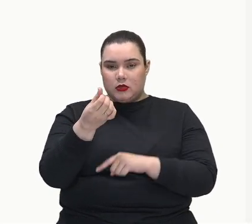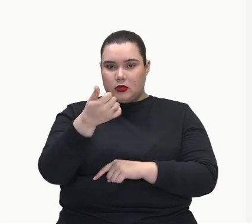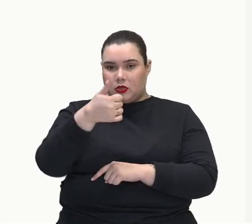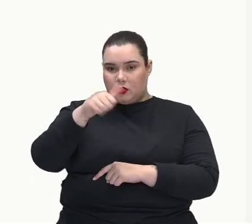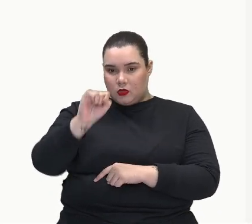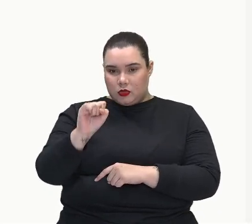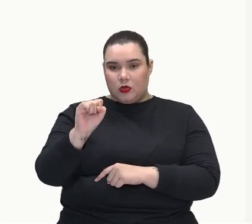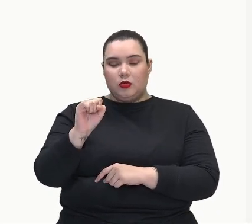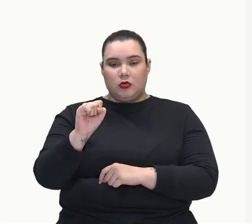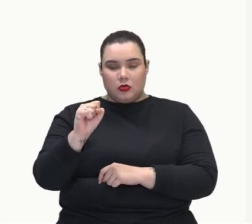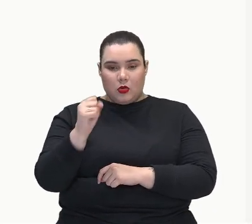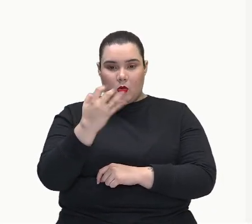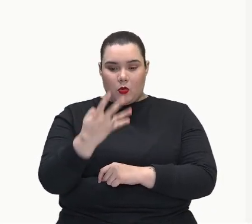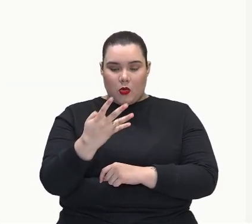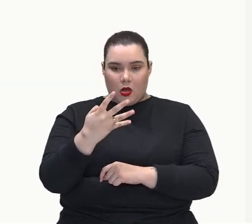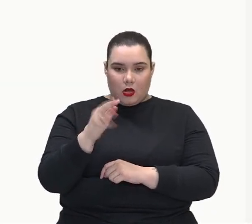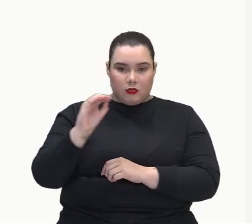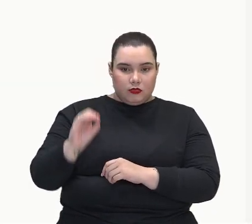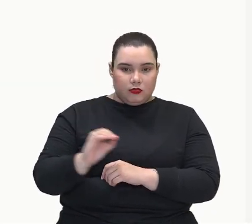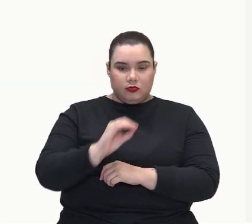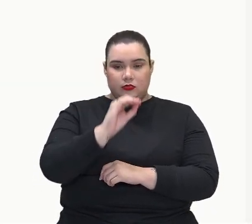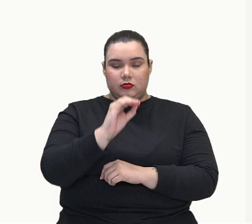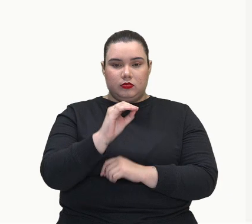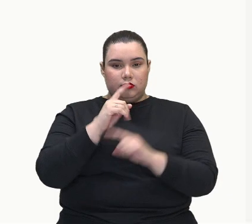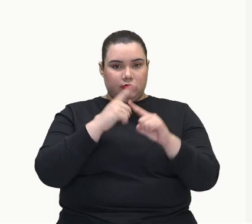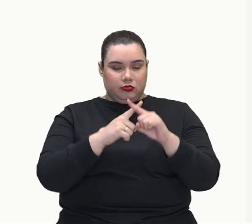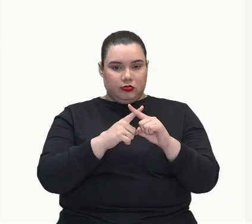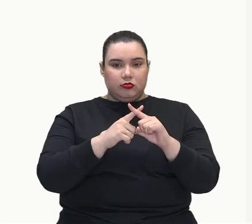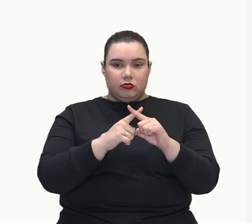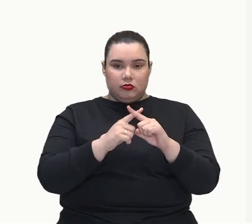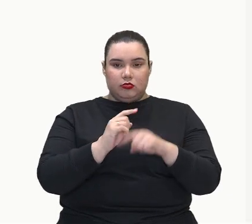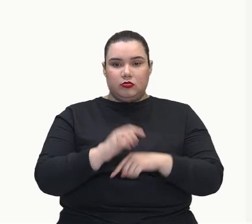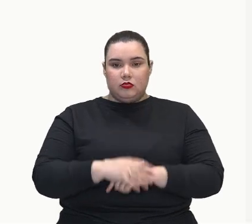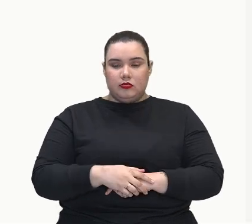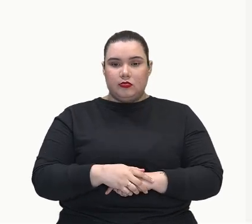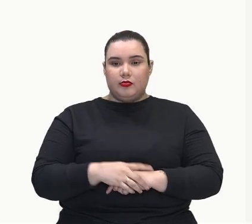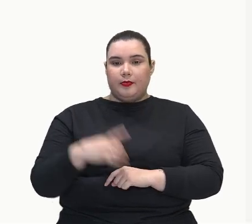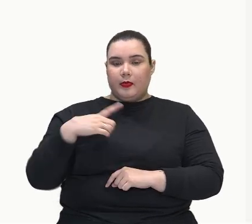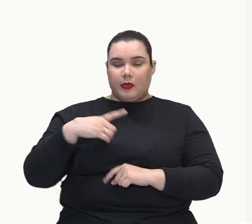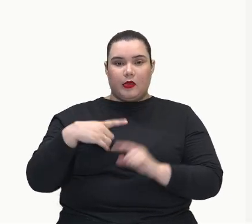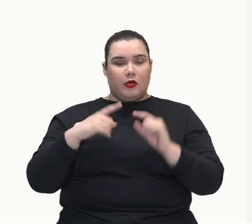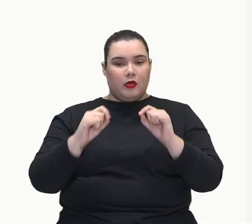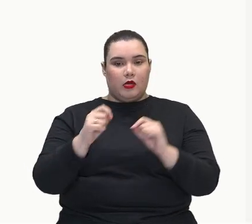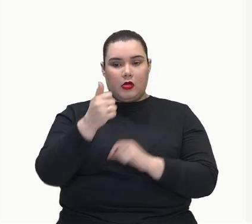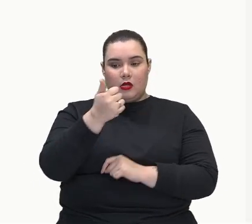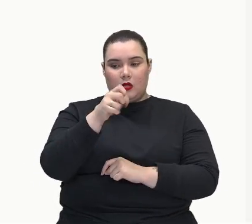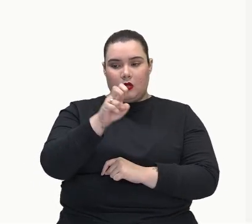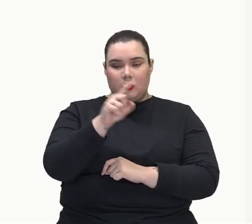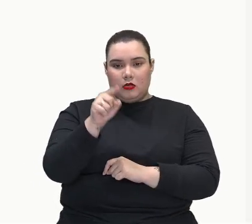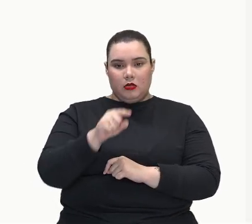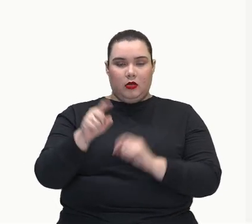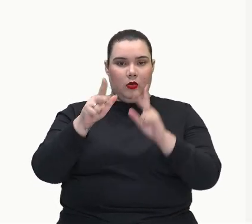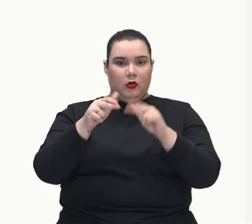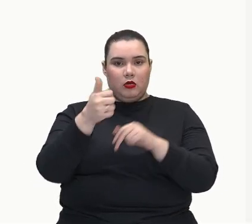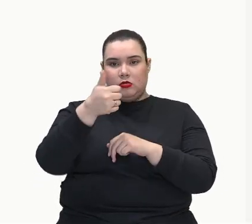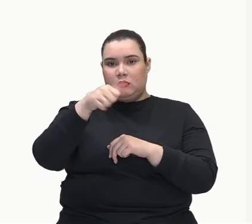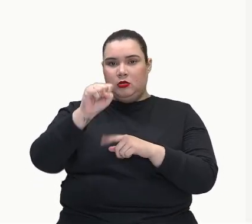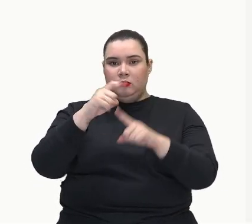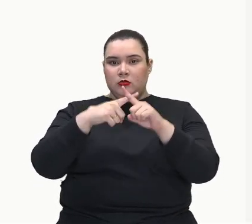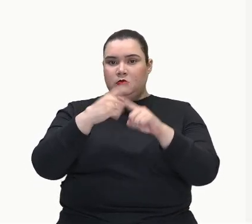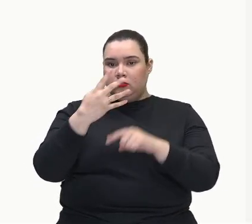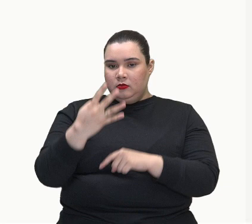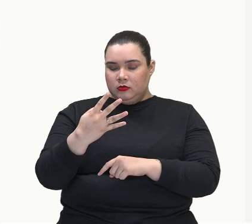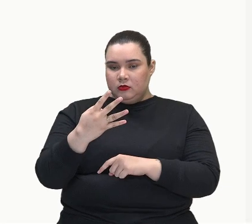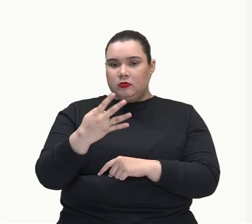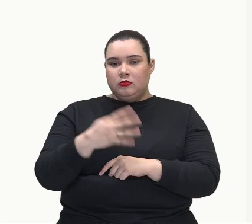18, o 4 a gente vai passar multiplicando. Então, a gente vai ter 15z igual a 18 vezes 4.